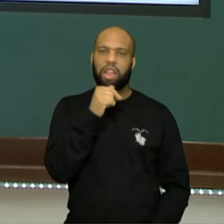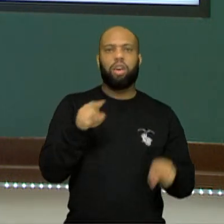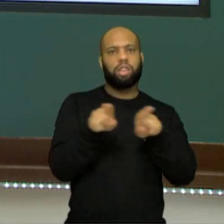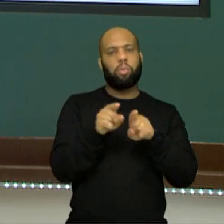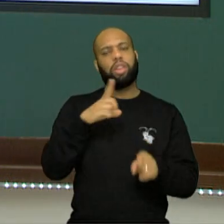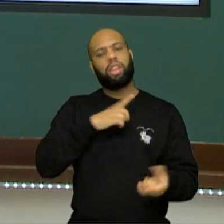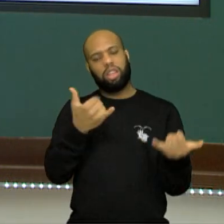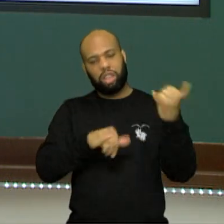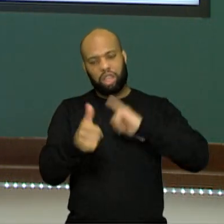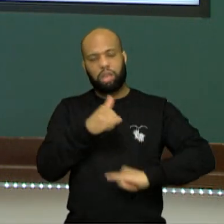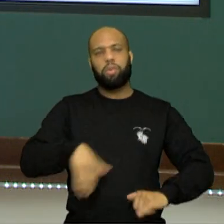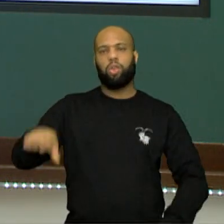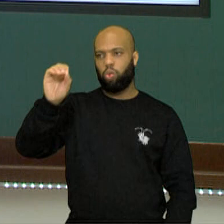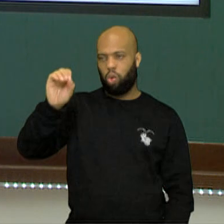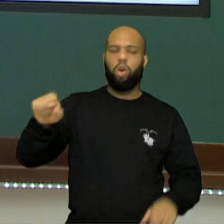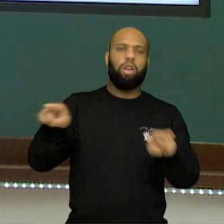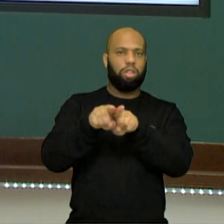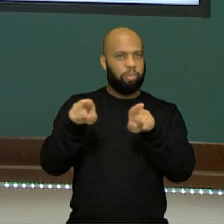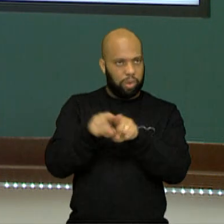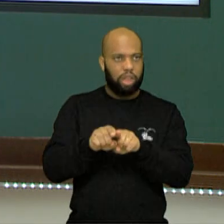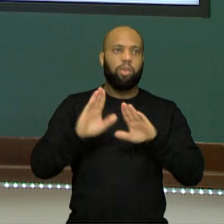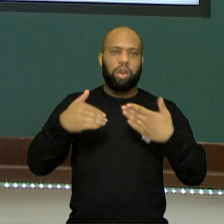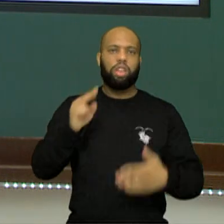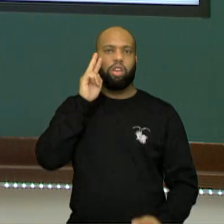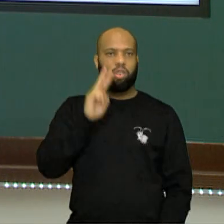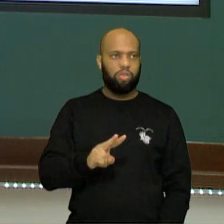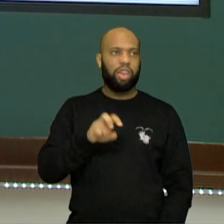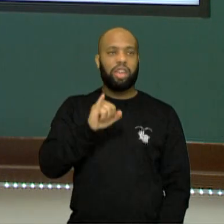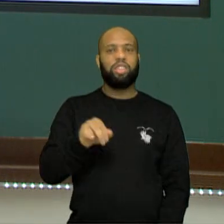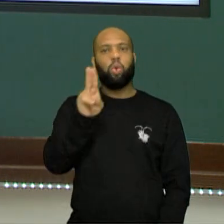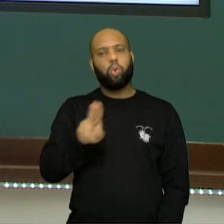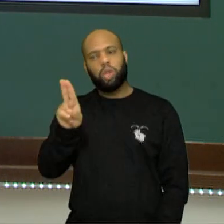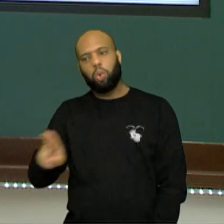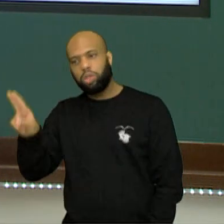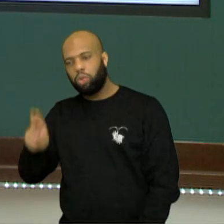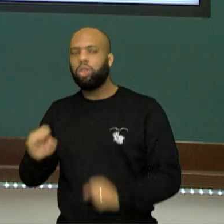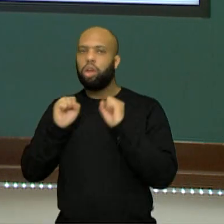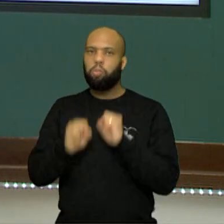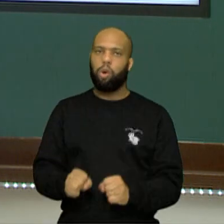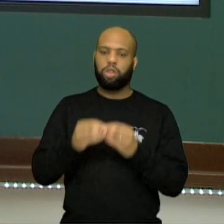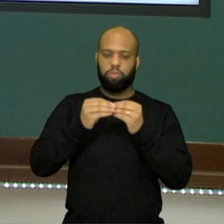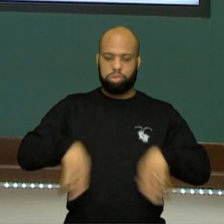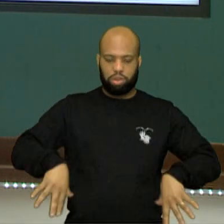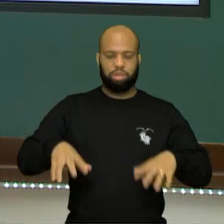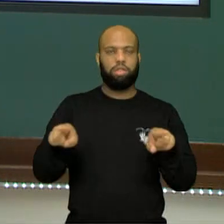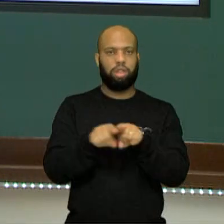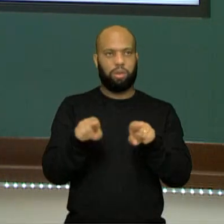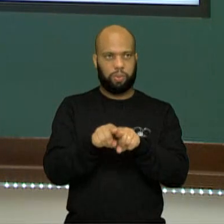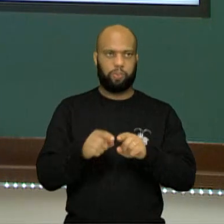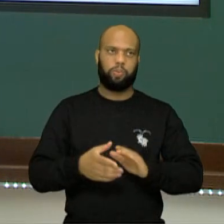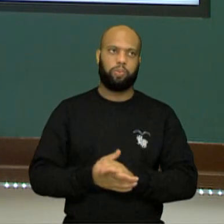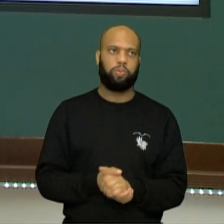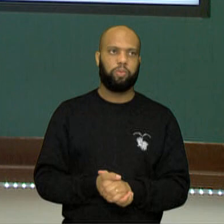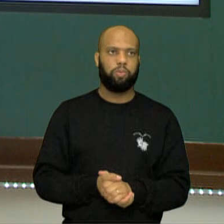química no oxigênio, e a gente vê que o excesso disso pode ser altamente prejudicial.